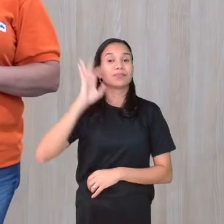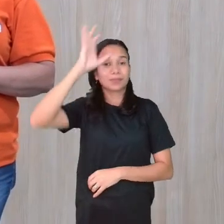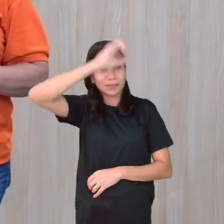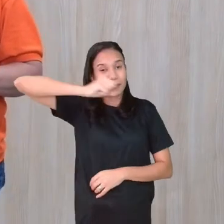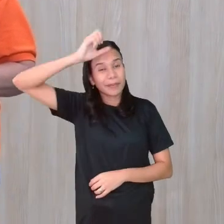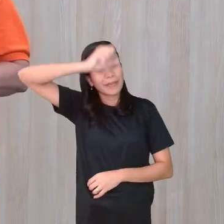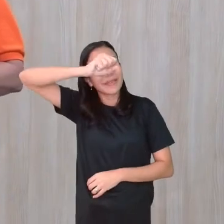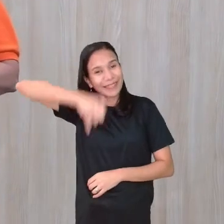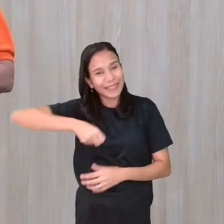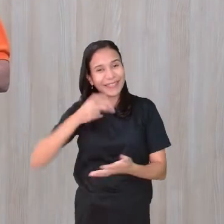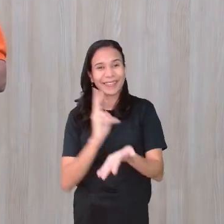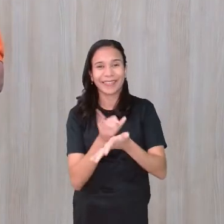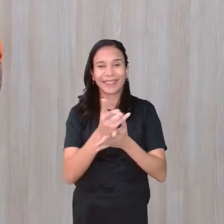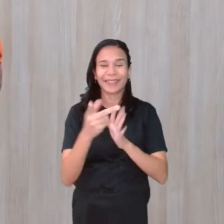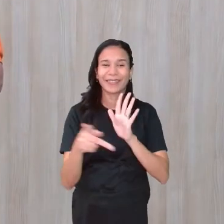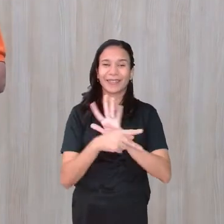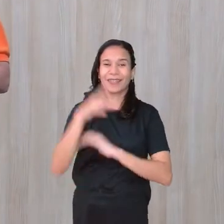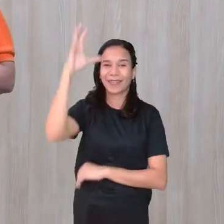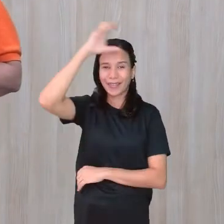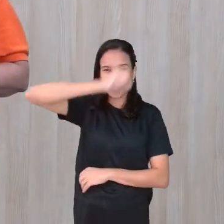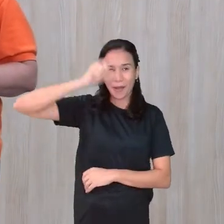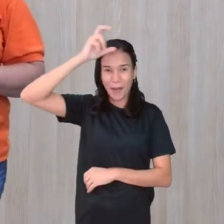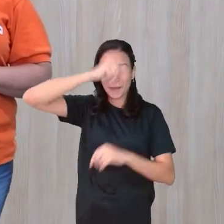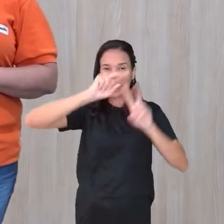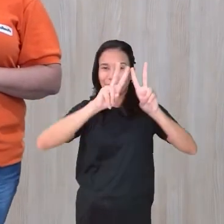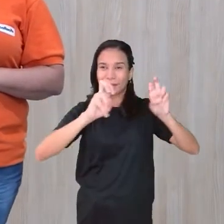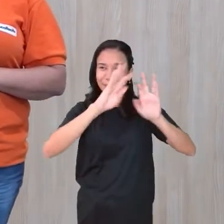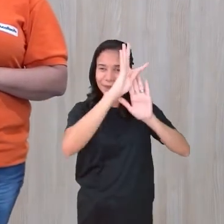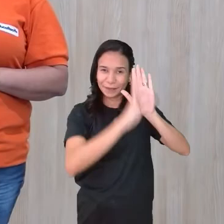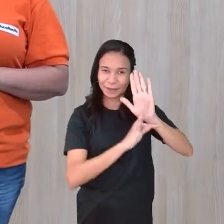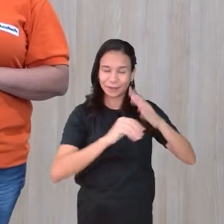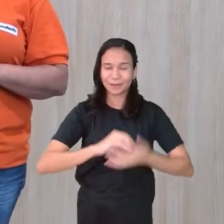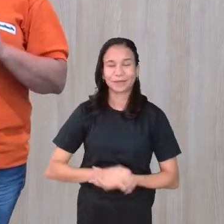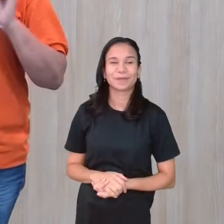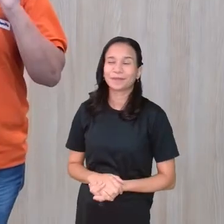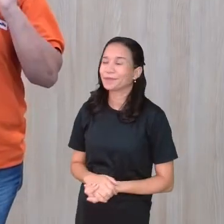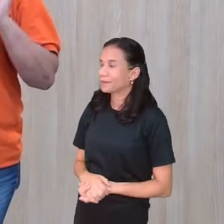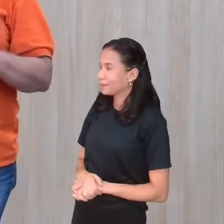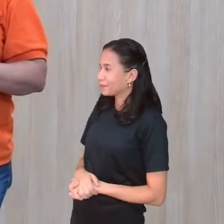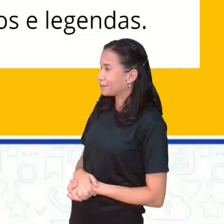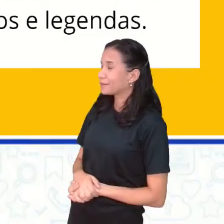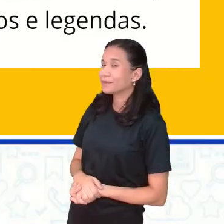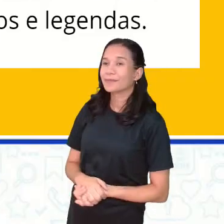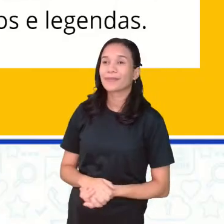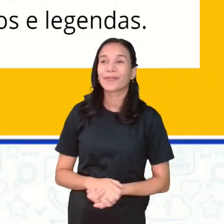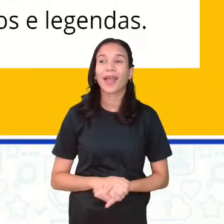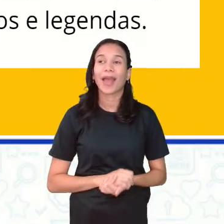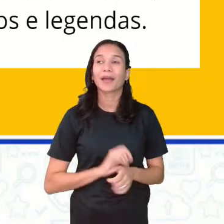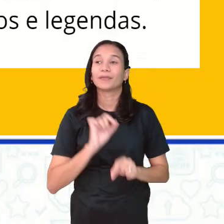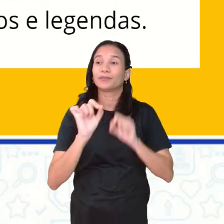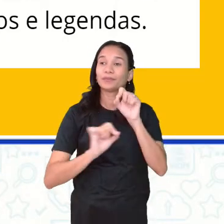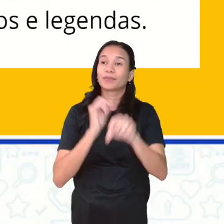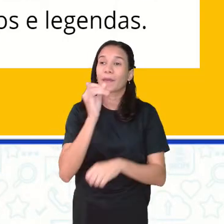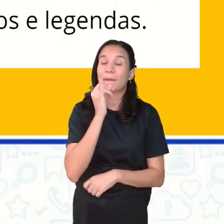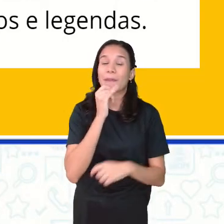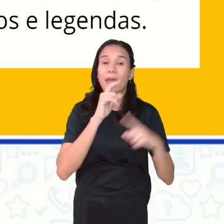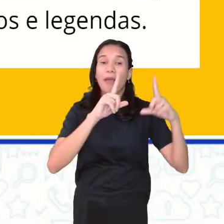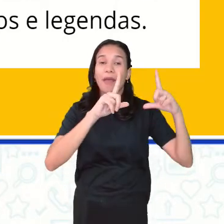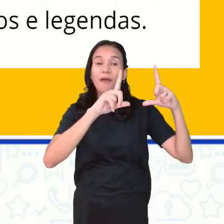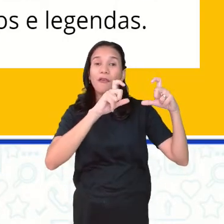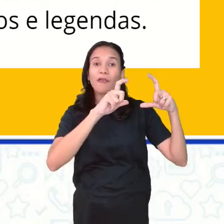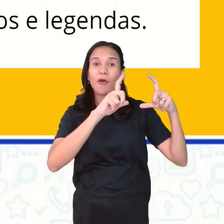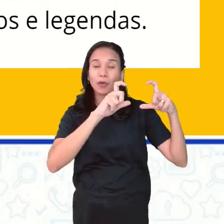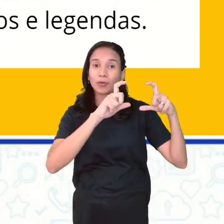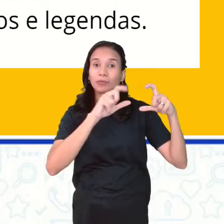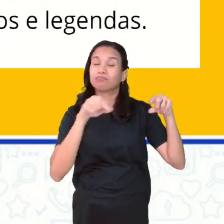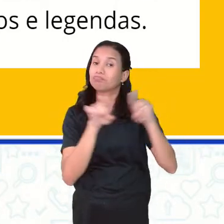Então, vamos continuar aprendendo sobre texto. É o caso, por exemplo, da